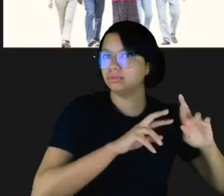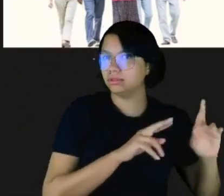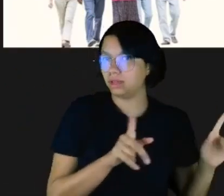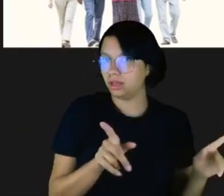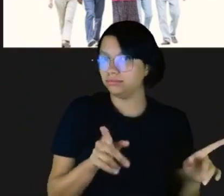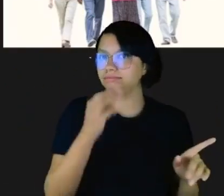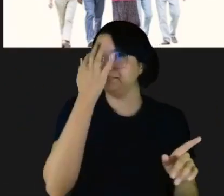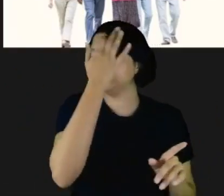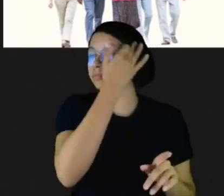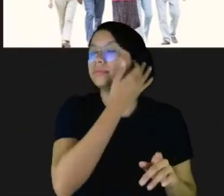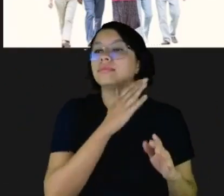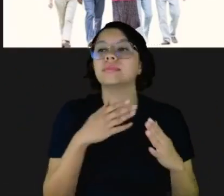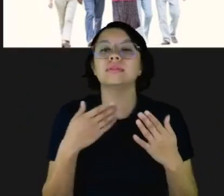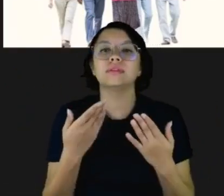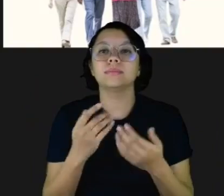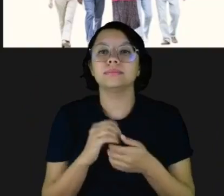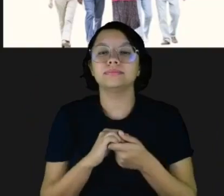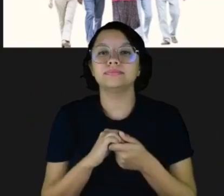Então, vai